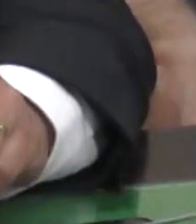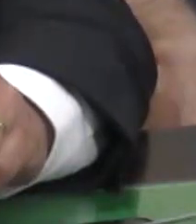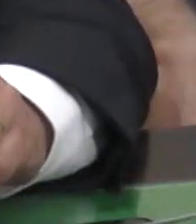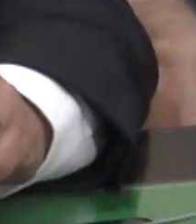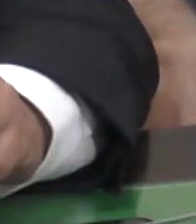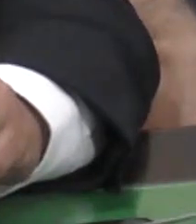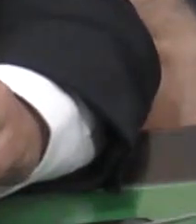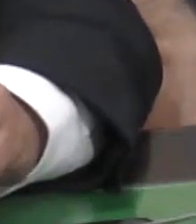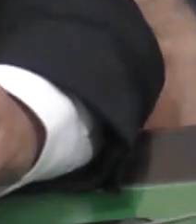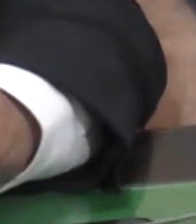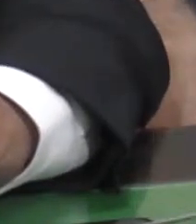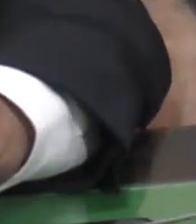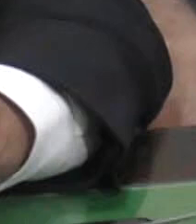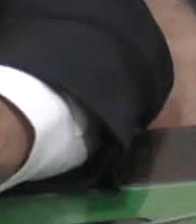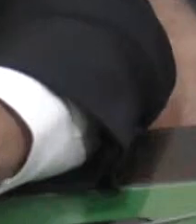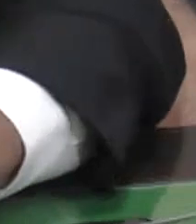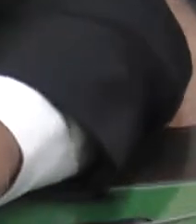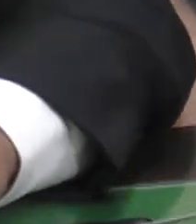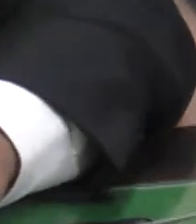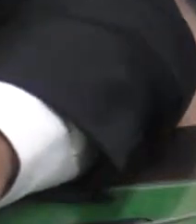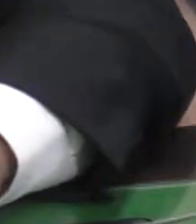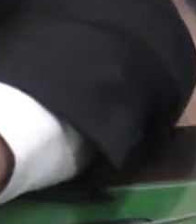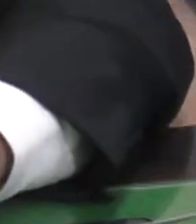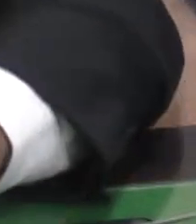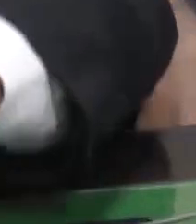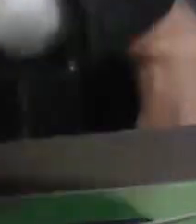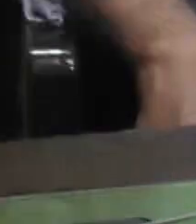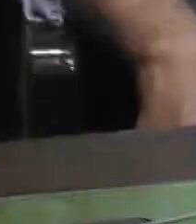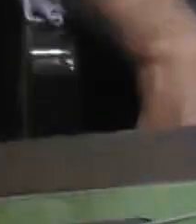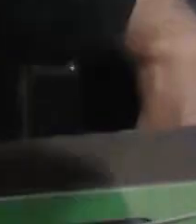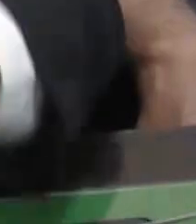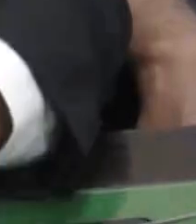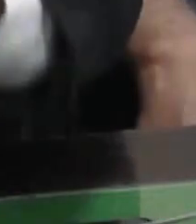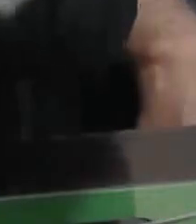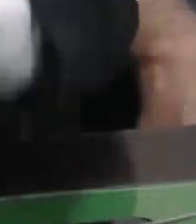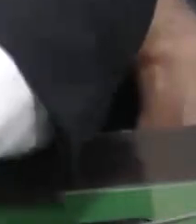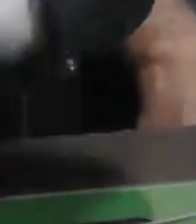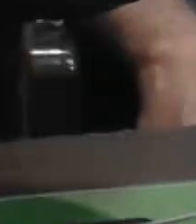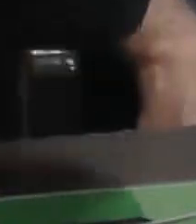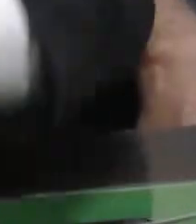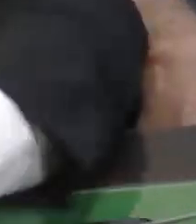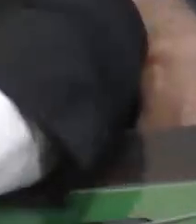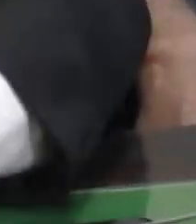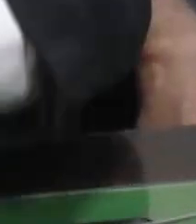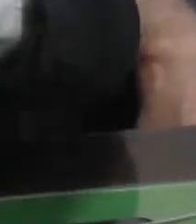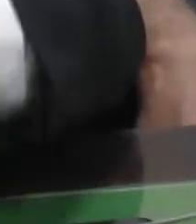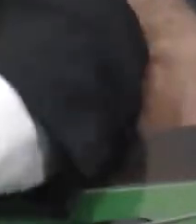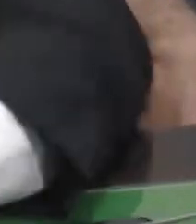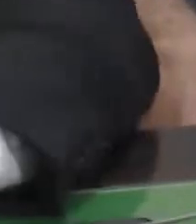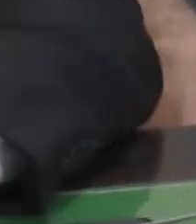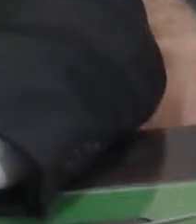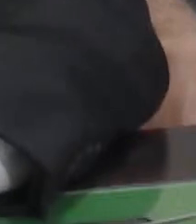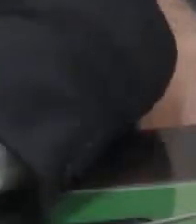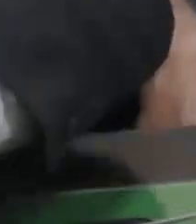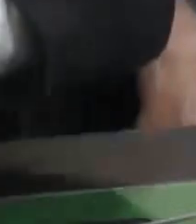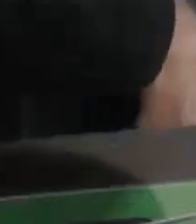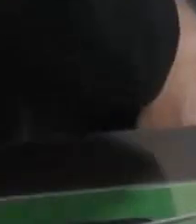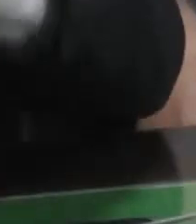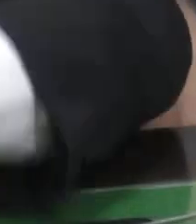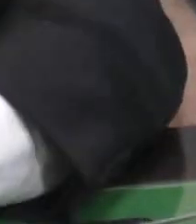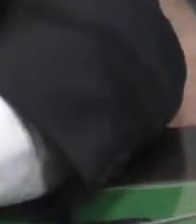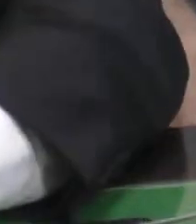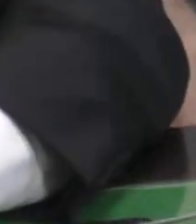plenário. E, sobretudo, senhor presidente, quando se está diante de uma omissão solene do